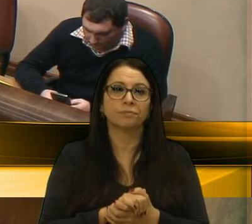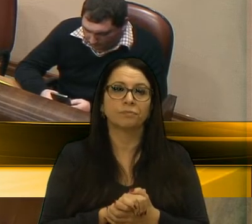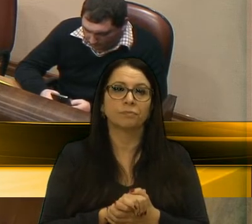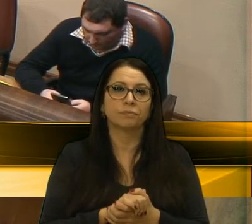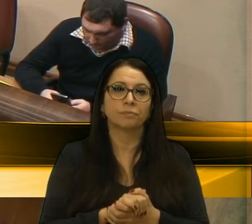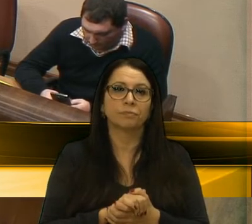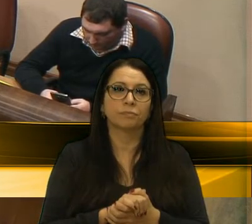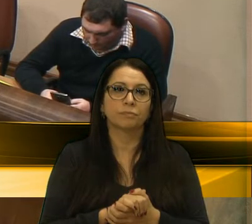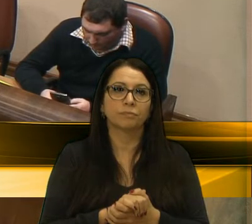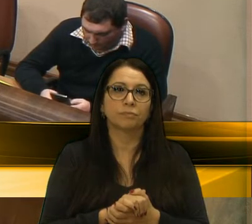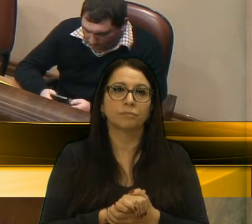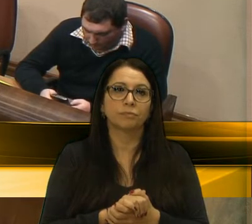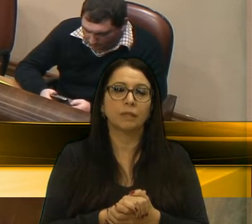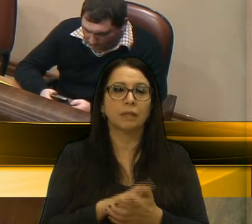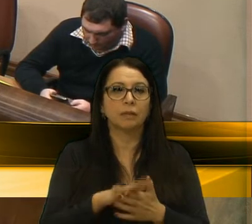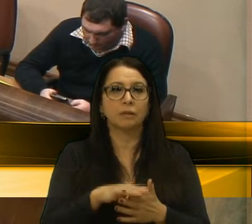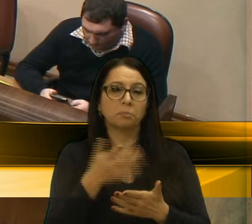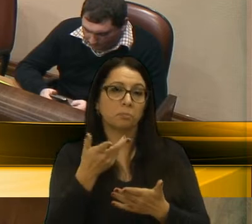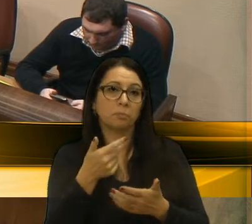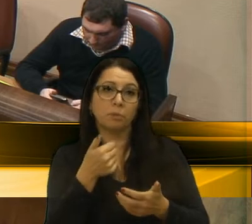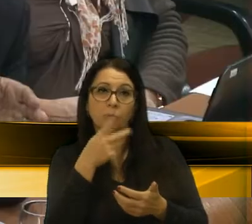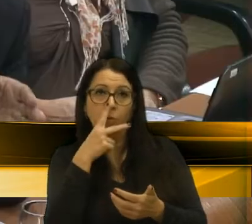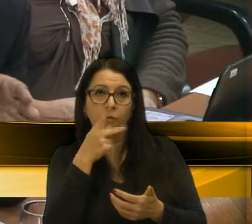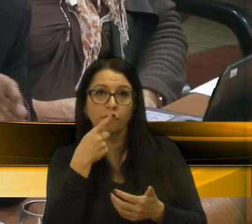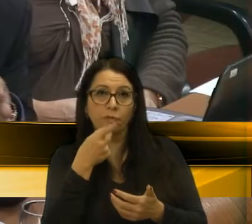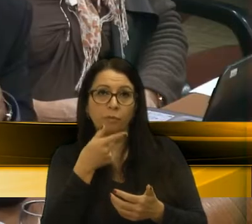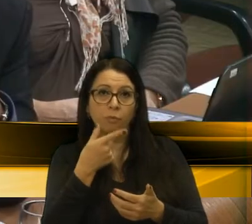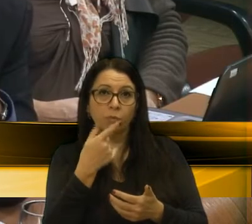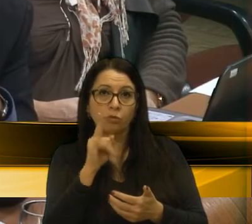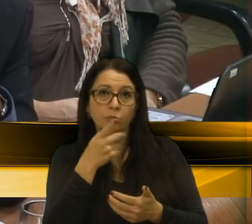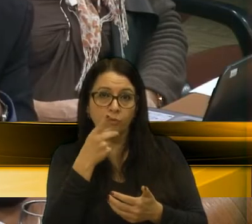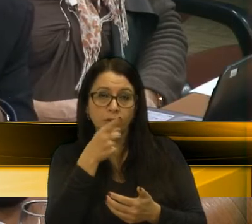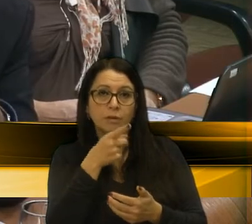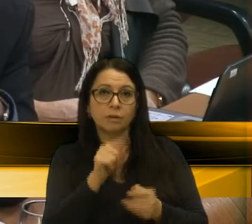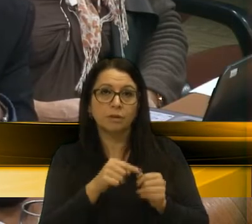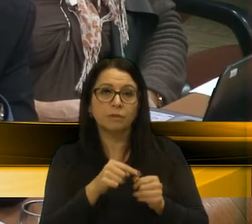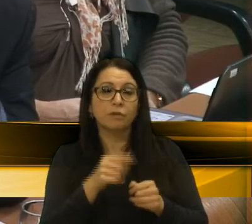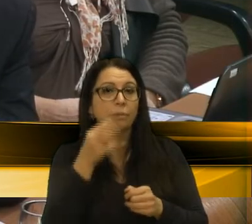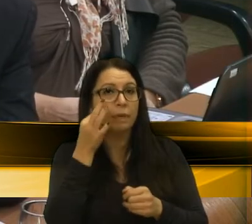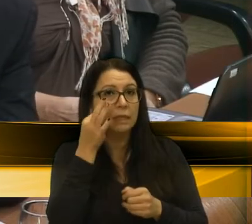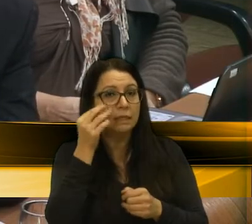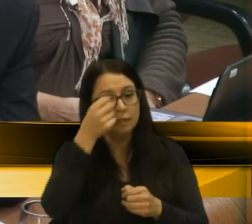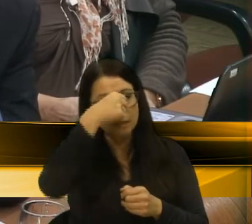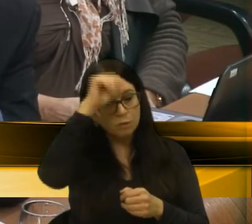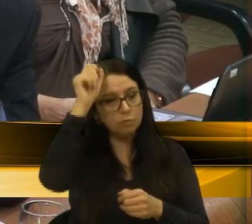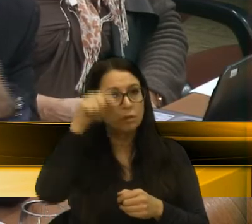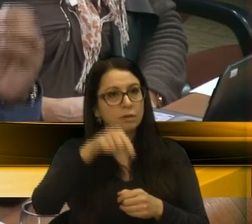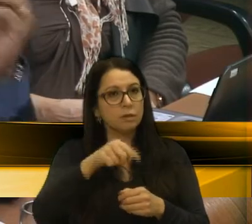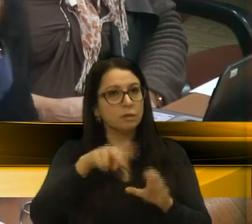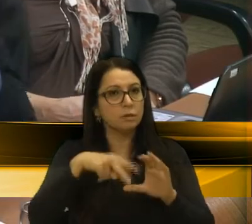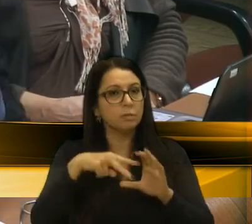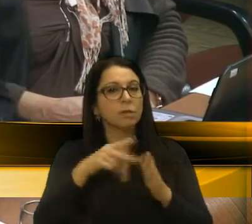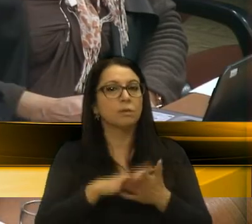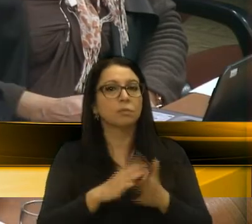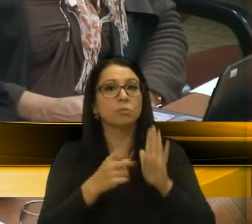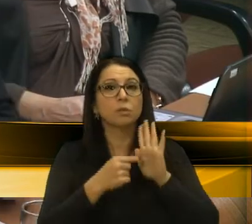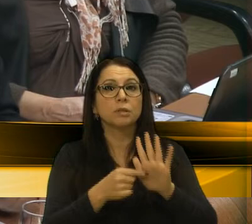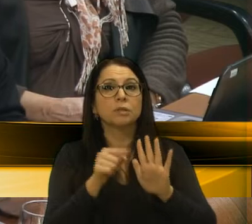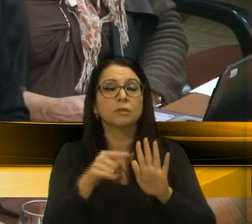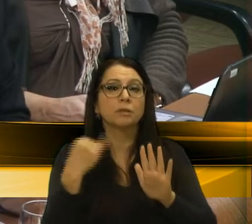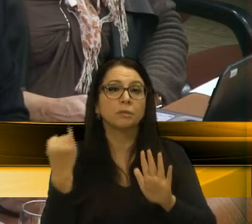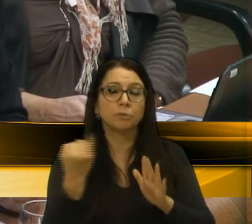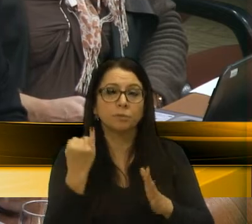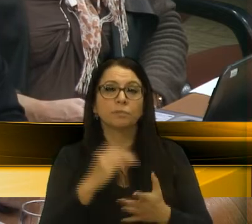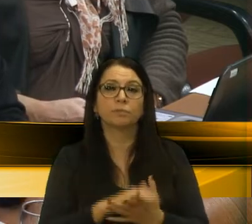perto da última manifestação sua, que foi a presença da UX aqui na Câmara de Vereadores, nos trazendo a